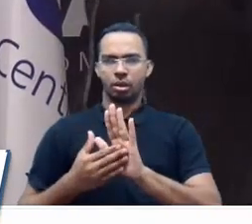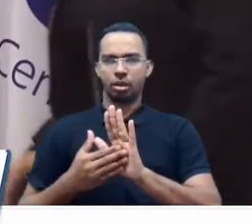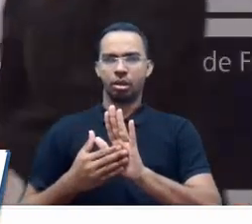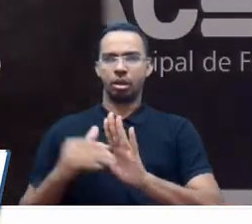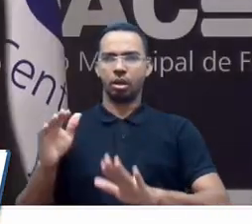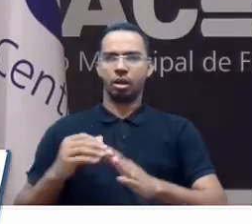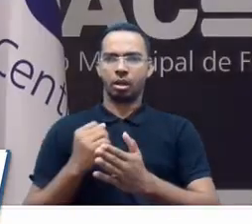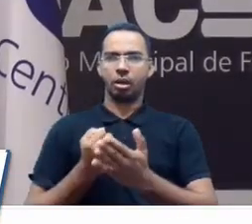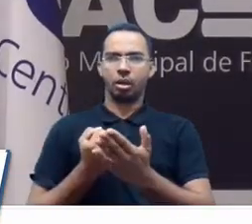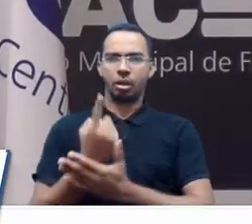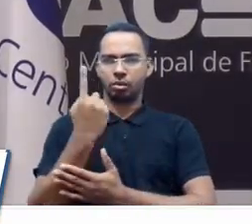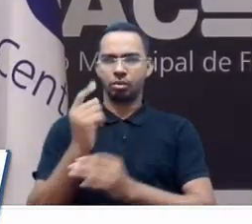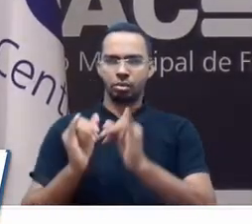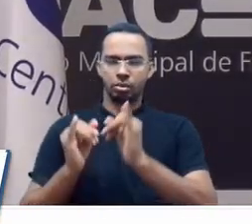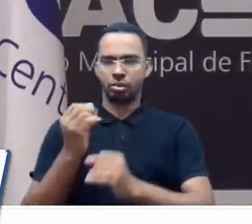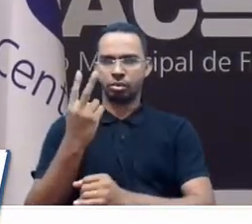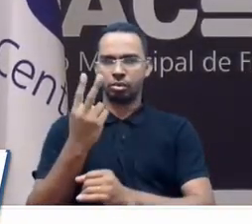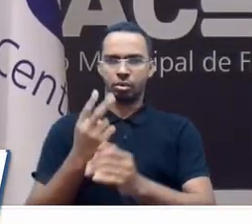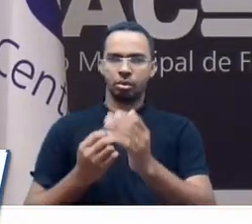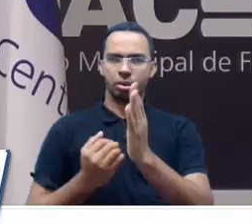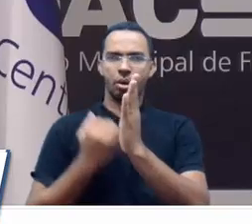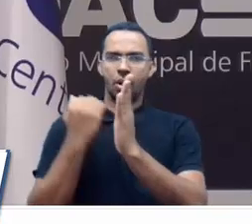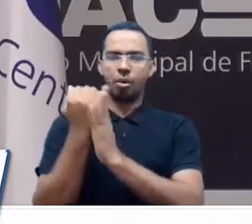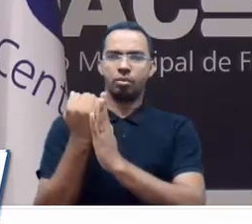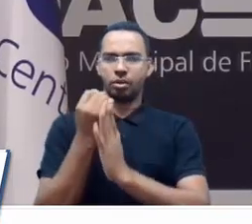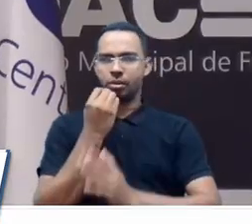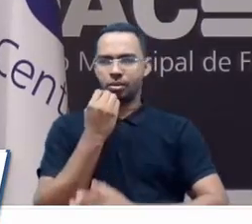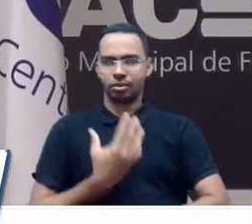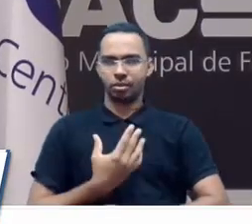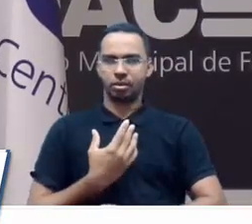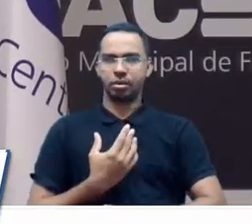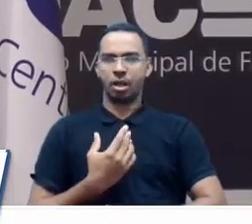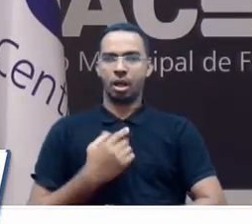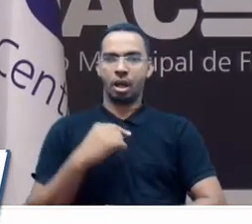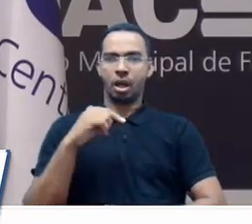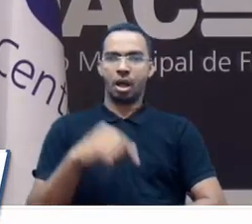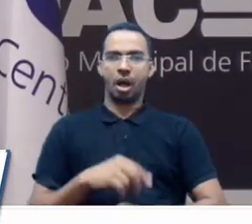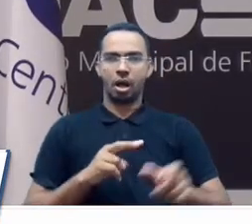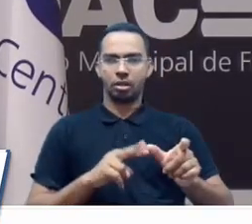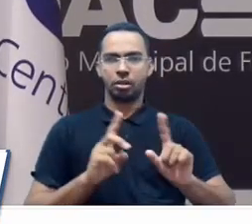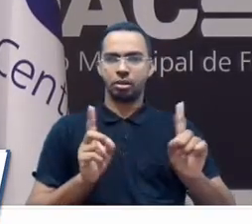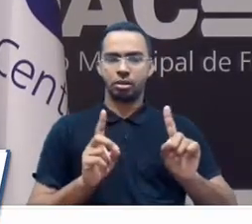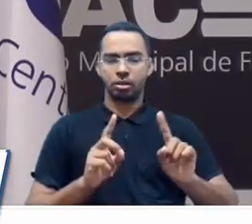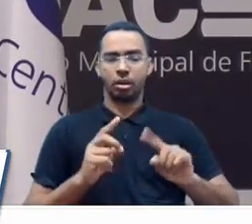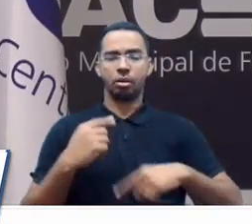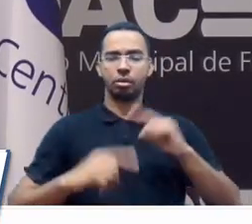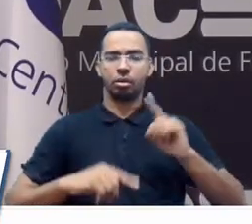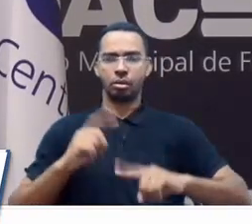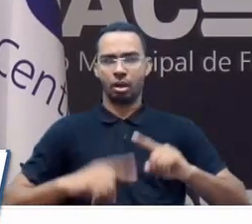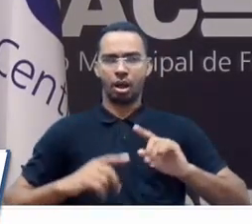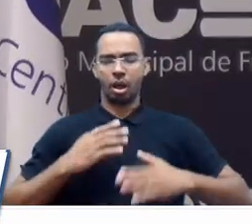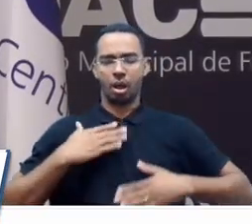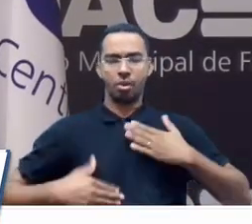mais uma máquina, 2 máquinas, você aumenta o resultado. No caso da Câmara, não. O nosso material aqui, a nossa máquina é humana.